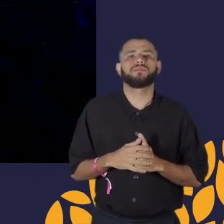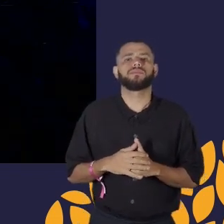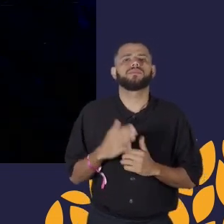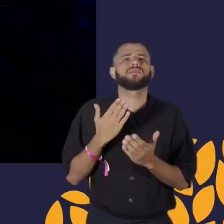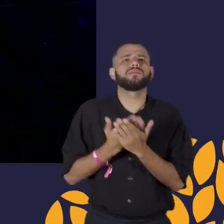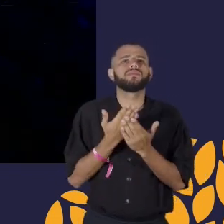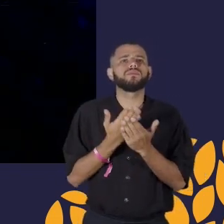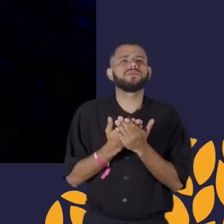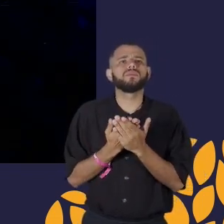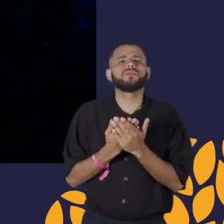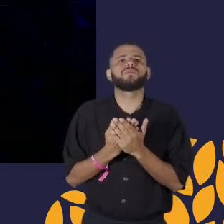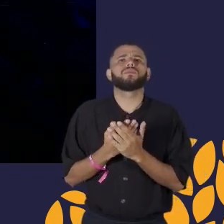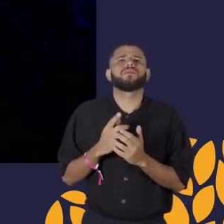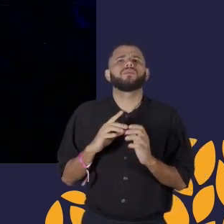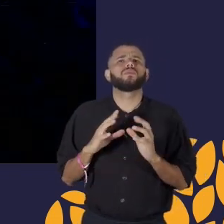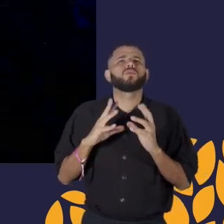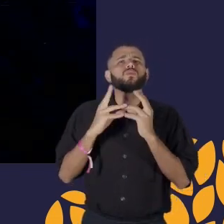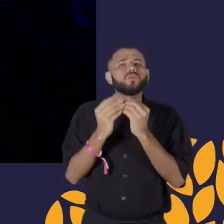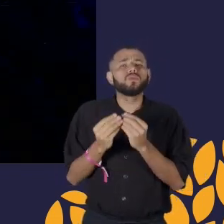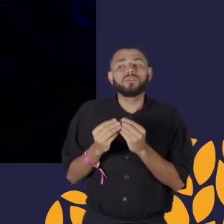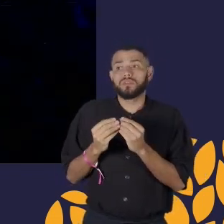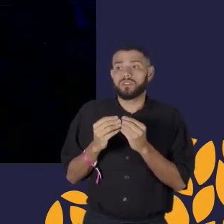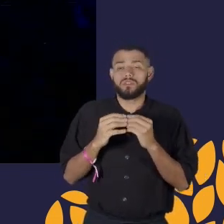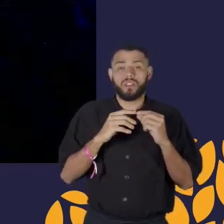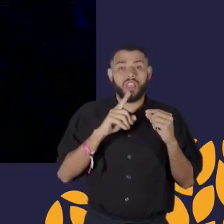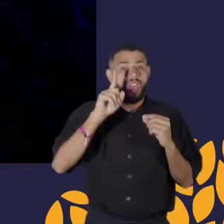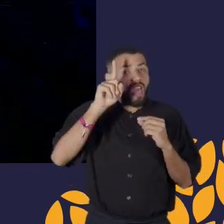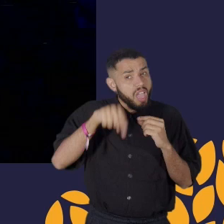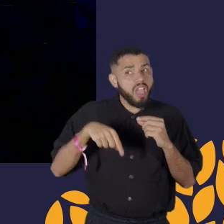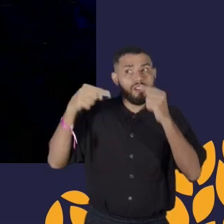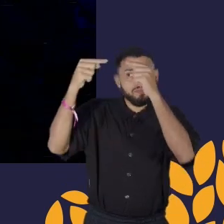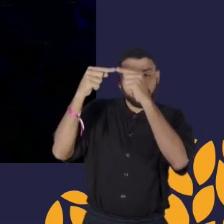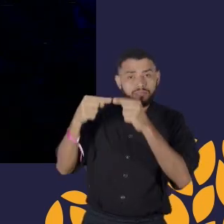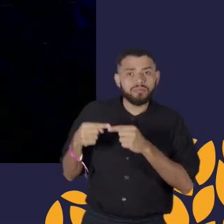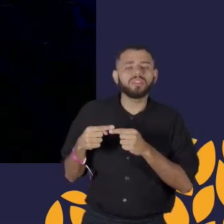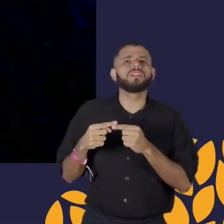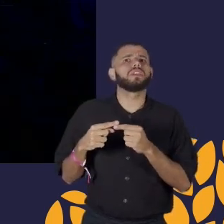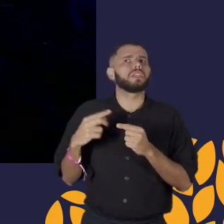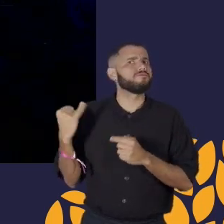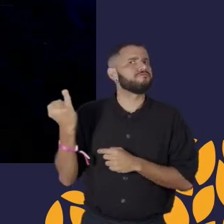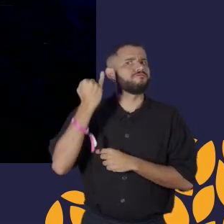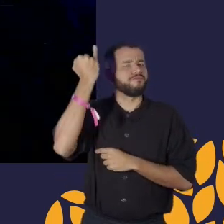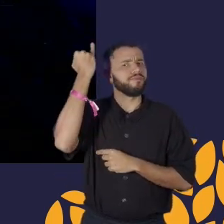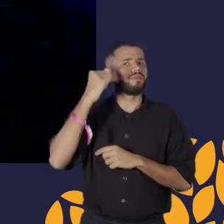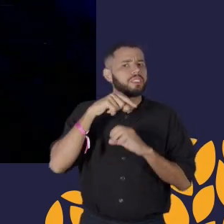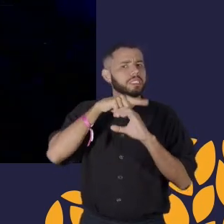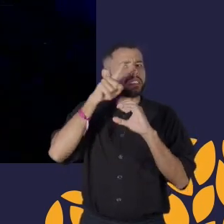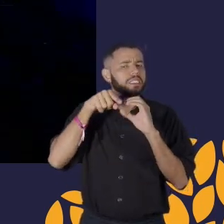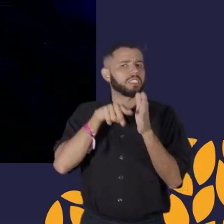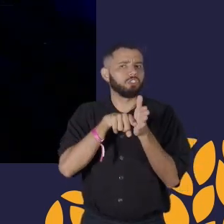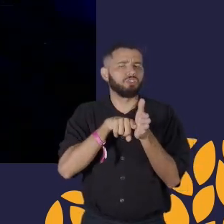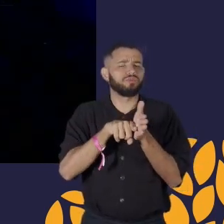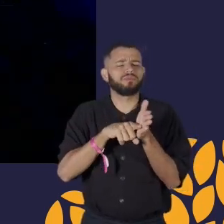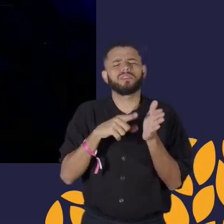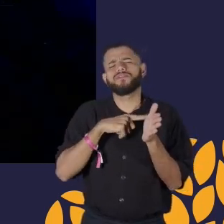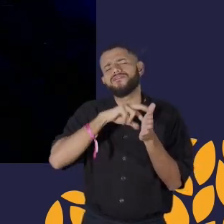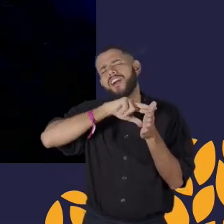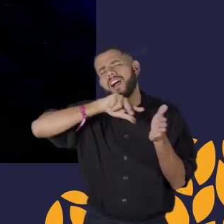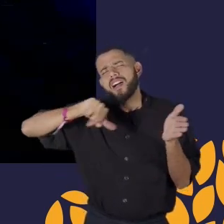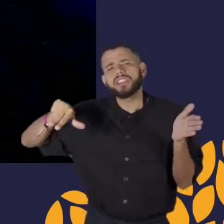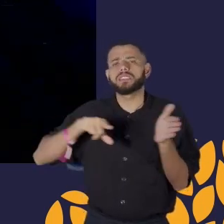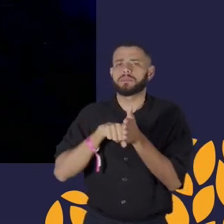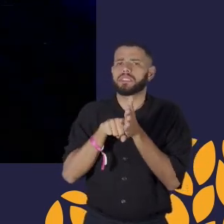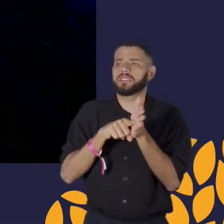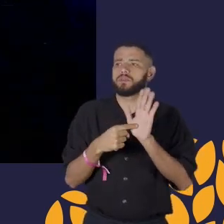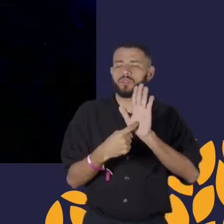duplo cego, randomizado, são estudos de muito valor científico. Tem inúmeros estudos para trazer, de